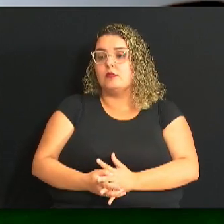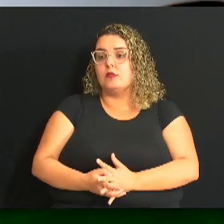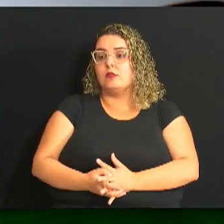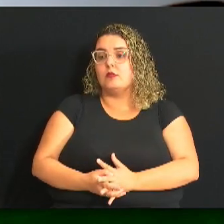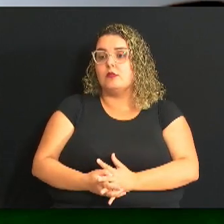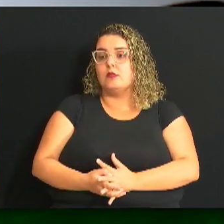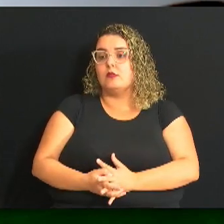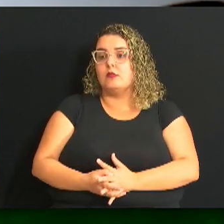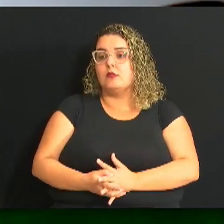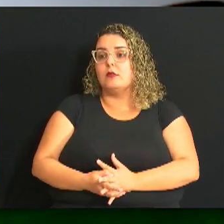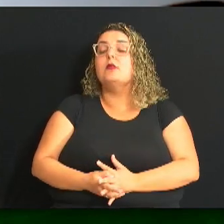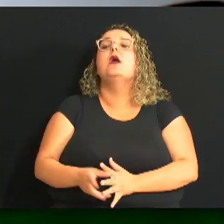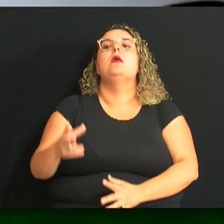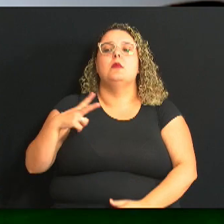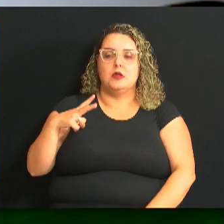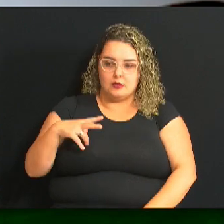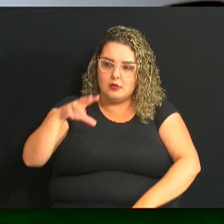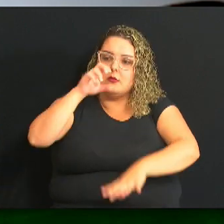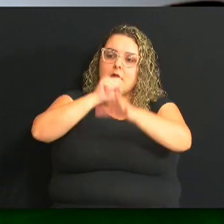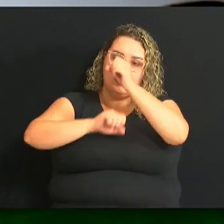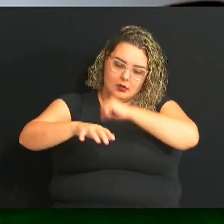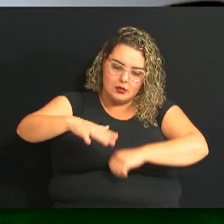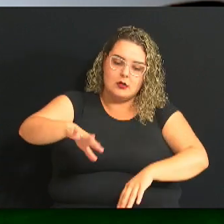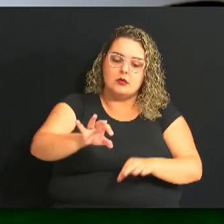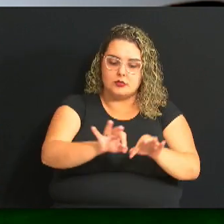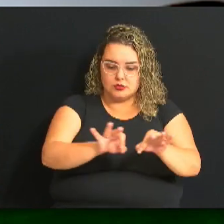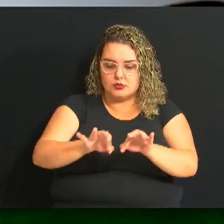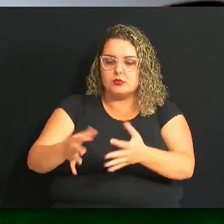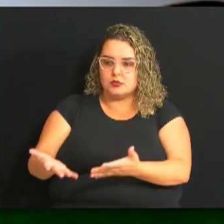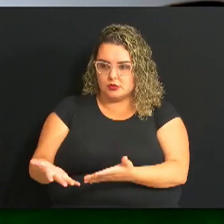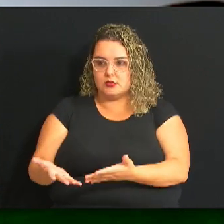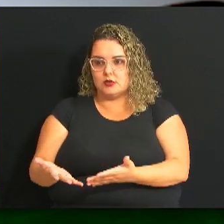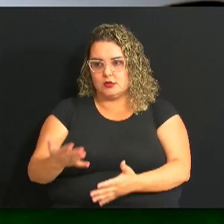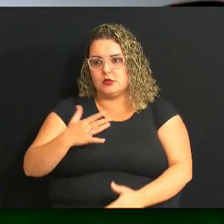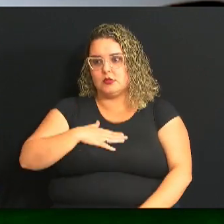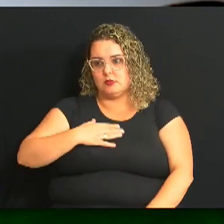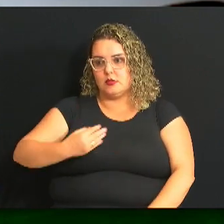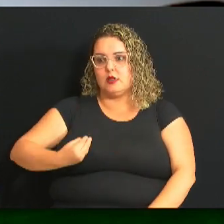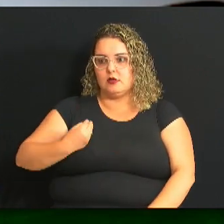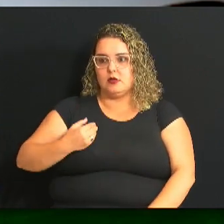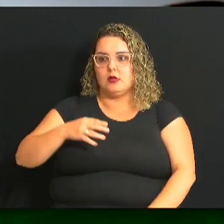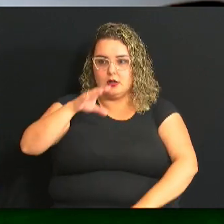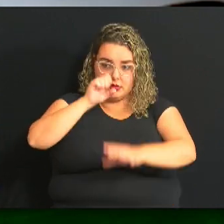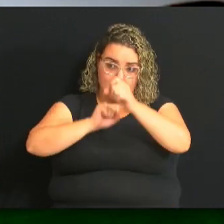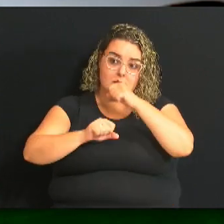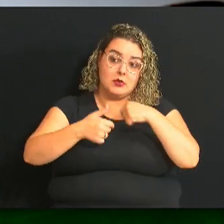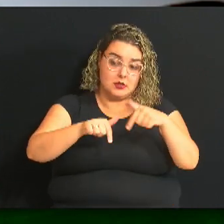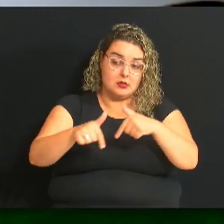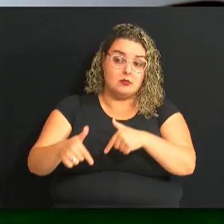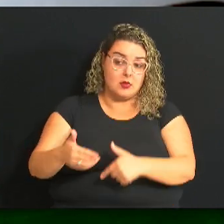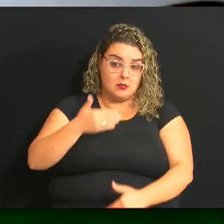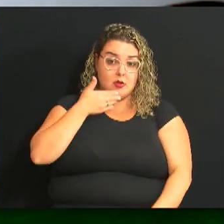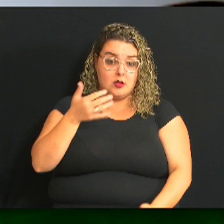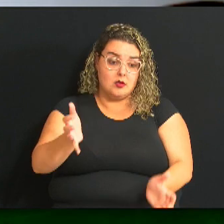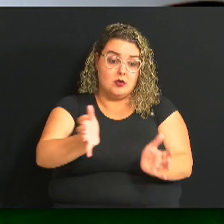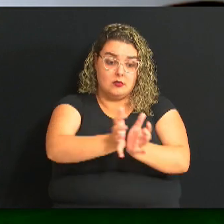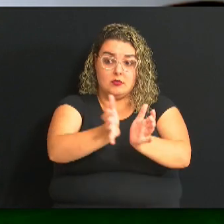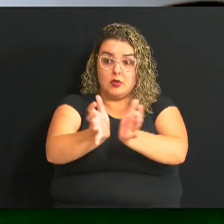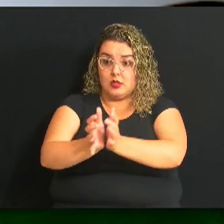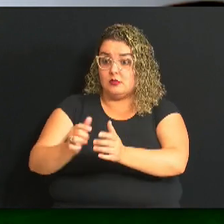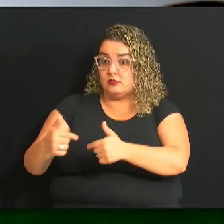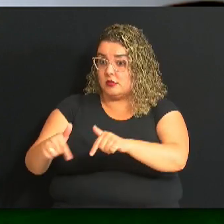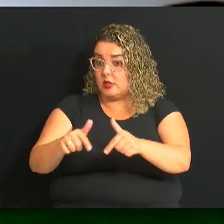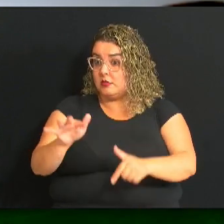pessoal. Calma. Pessoal, eu aprendi muito na parte de organização da minha vida, eu aprendi a trabalhar melhor em equipe. Trabalhos na faculdade, assim, eu vejo que eu